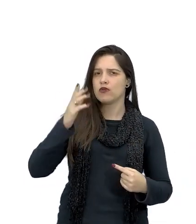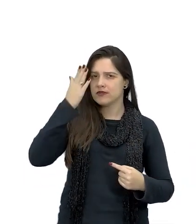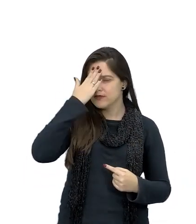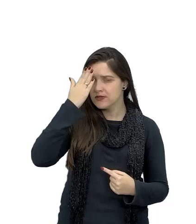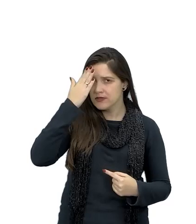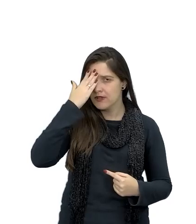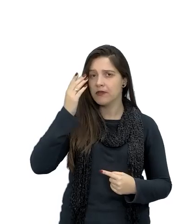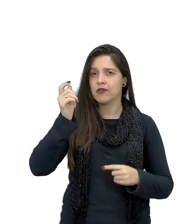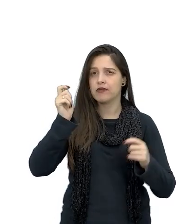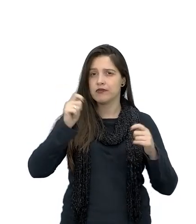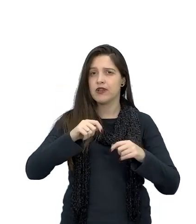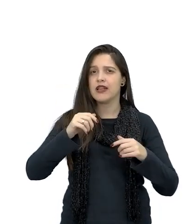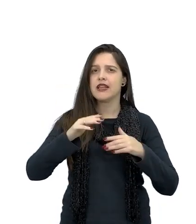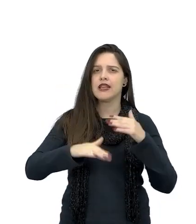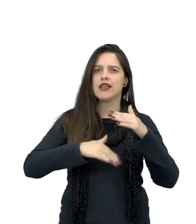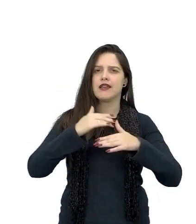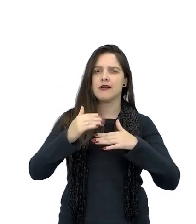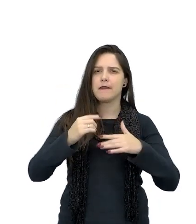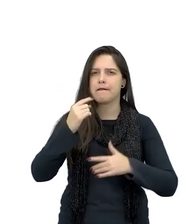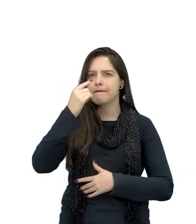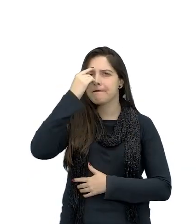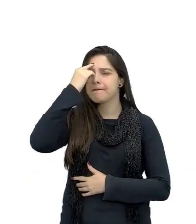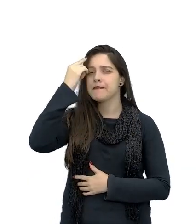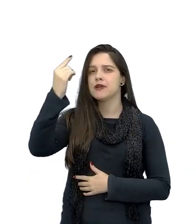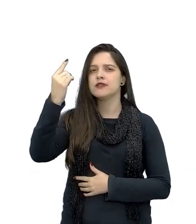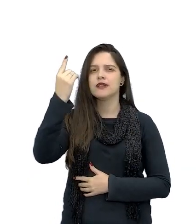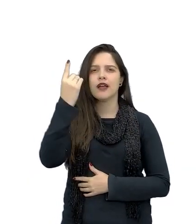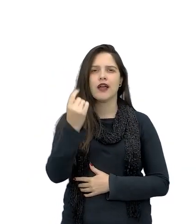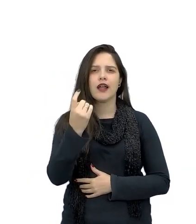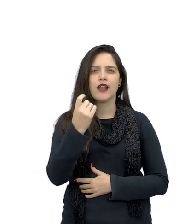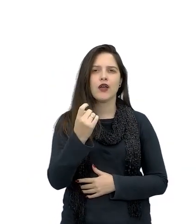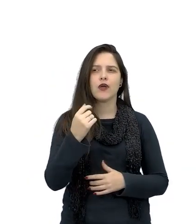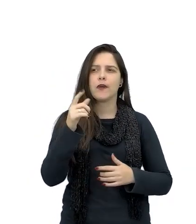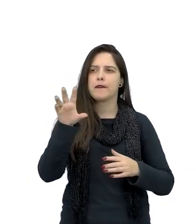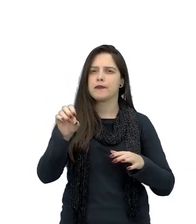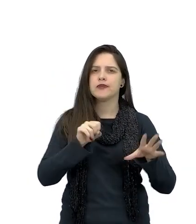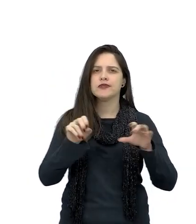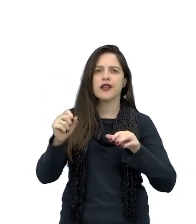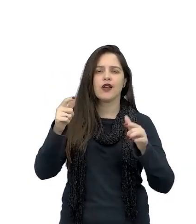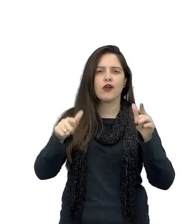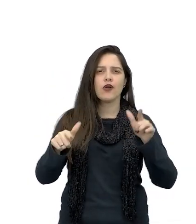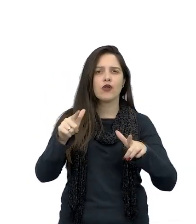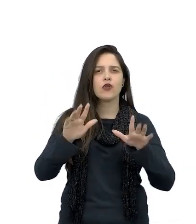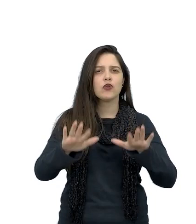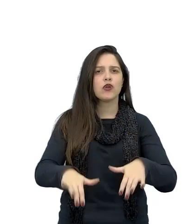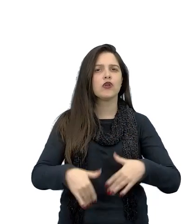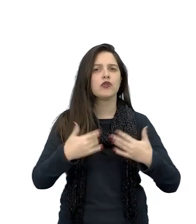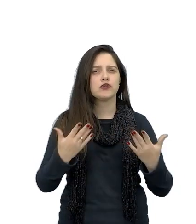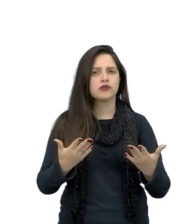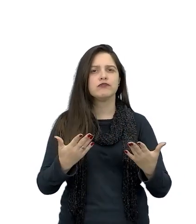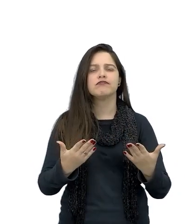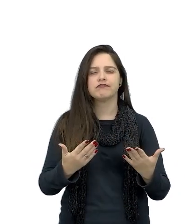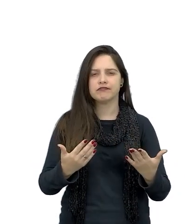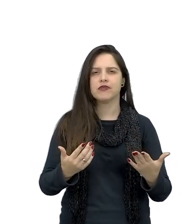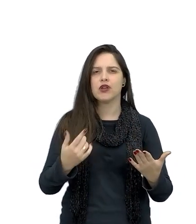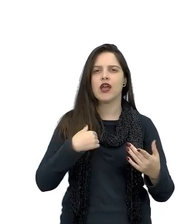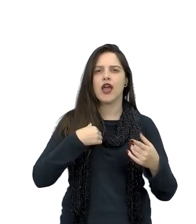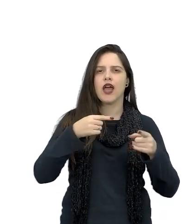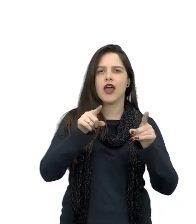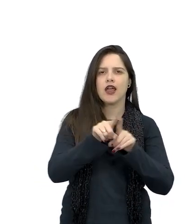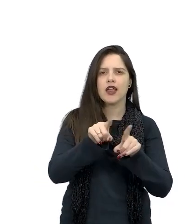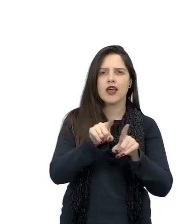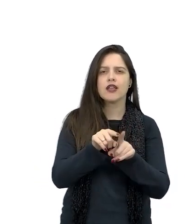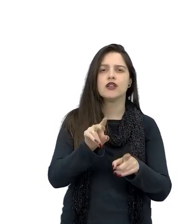irão escrever, terão que pensar apenas em como fará isso, ou seja, o enredo está posto. Então,